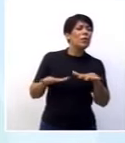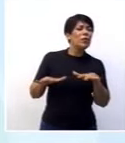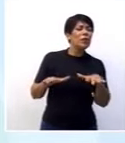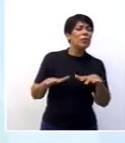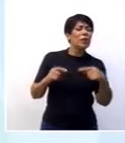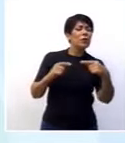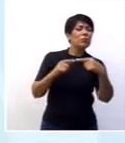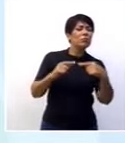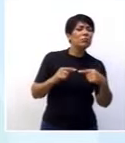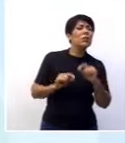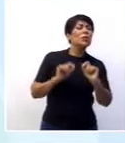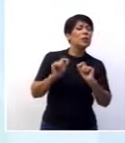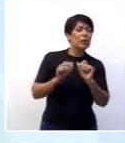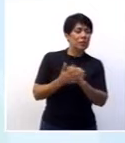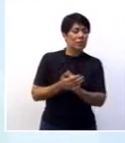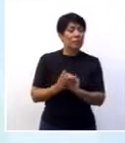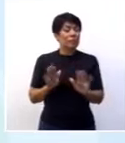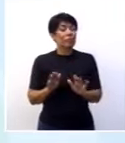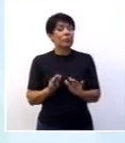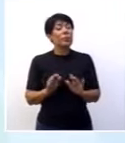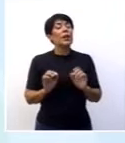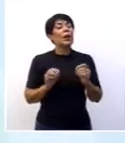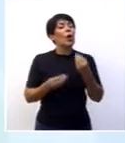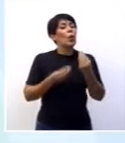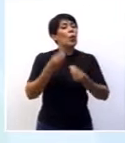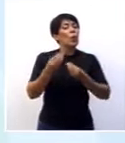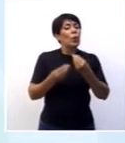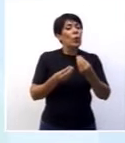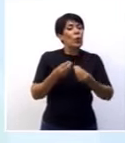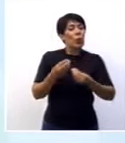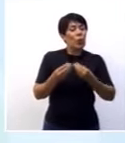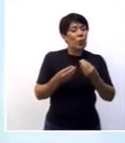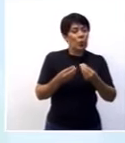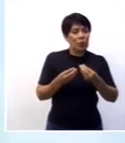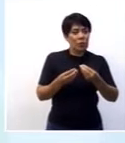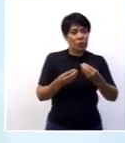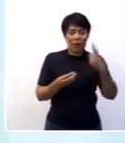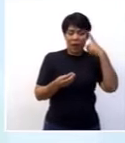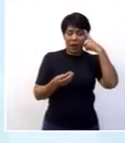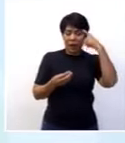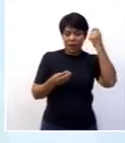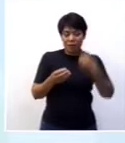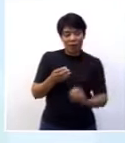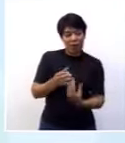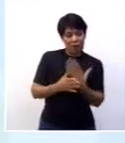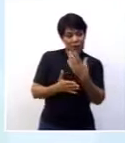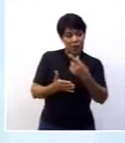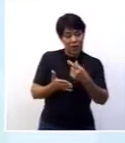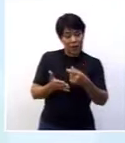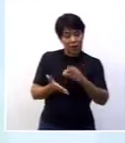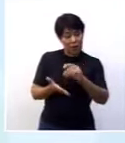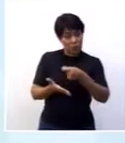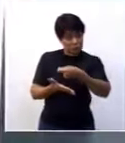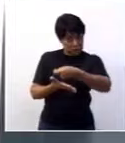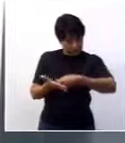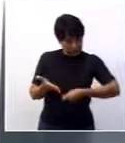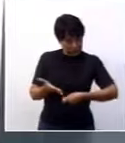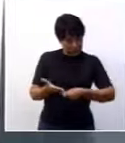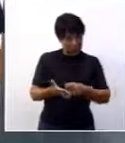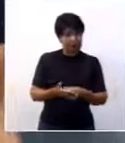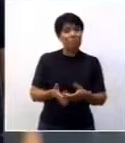isso? Qual é o caminho que, desde a construção desse texto, pode voltar, por